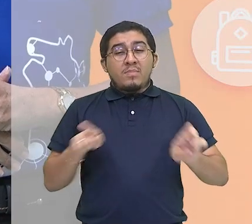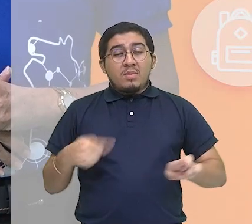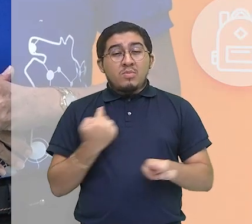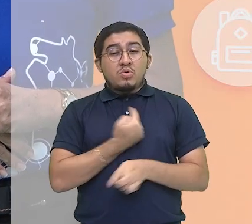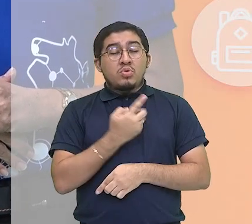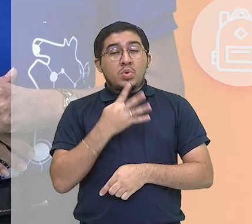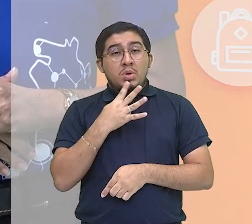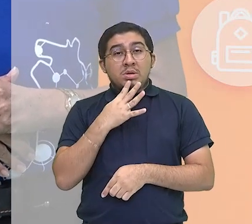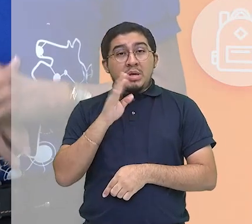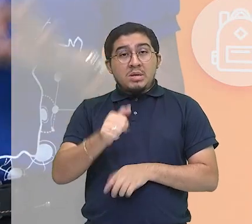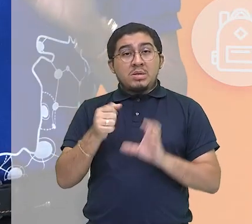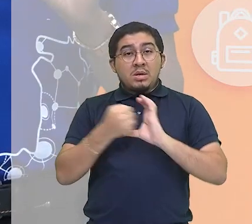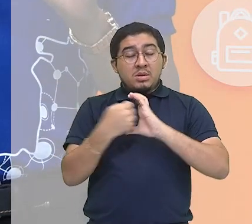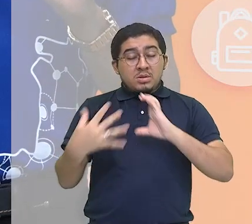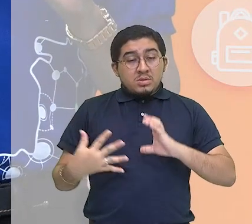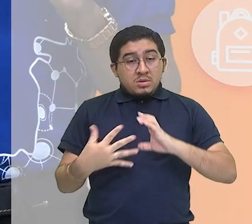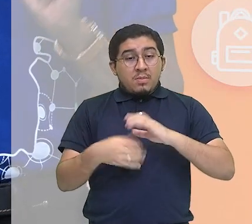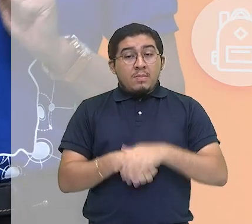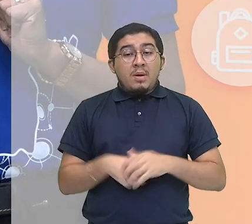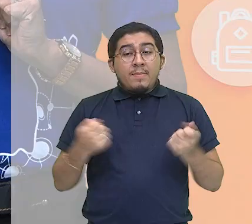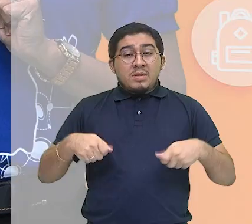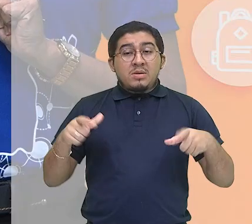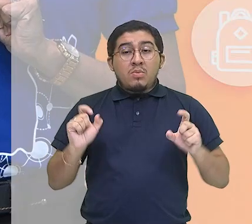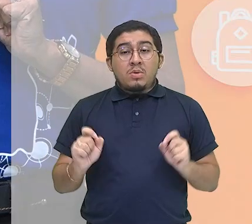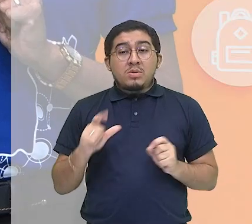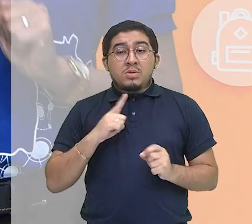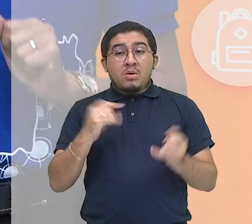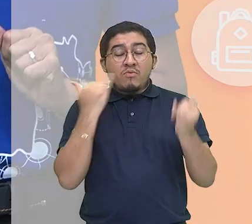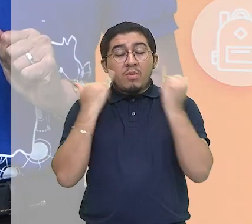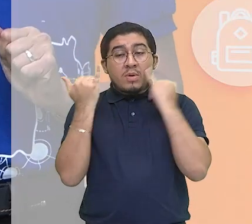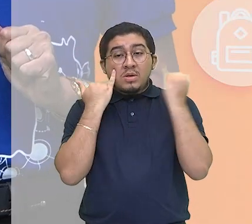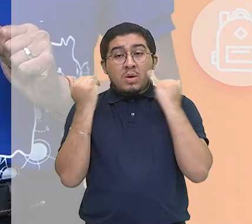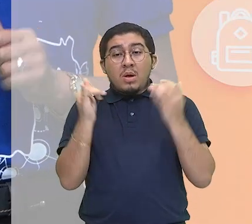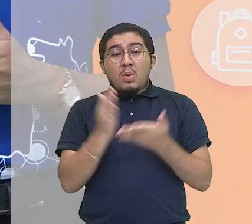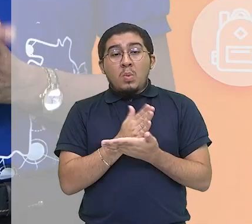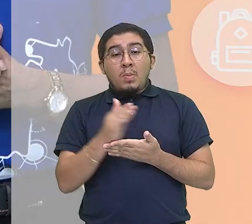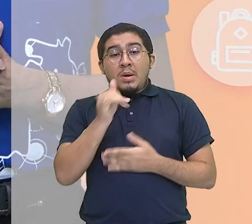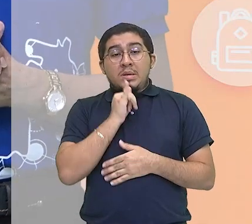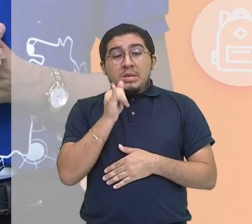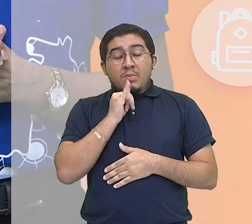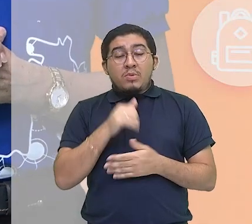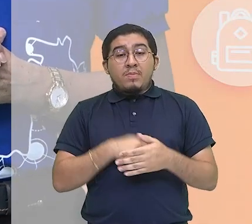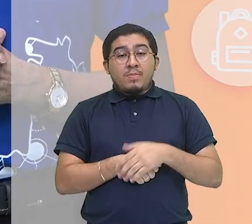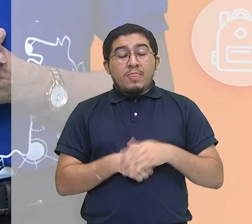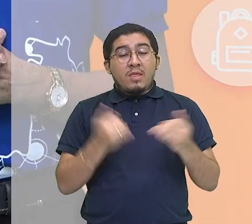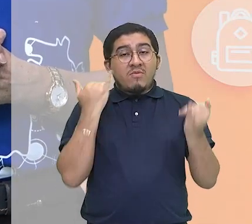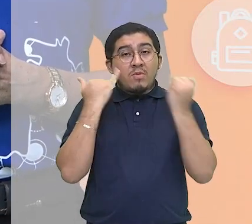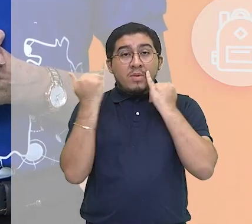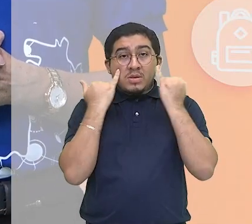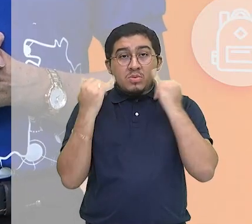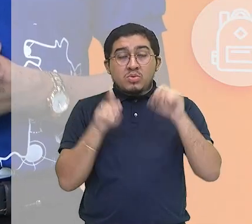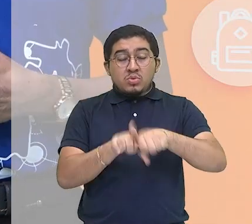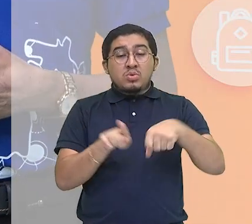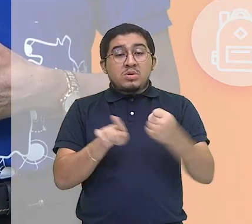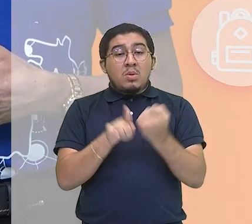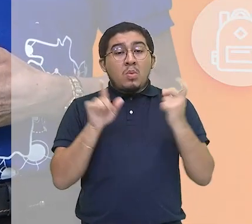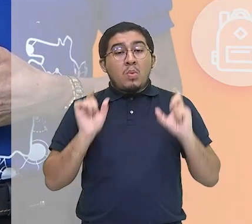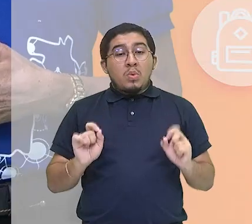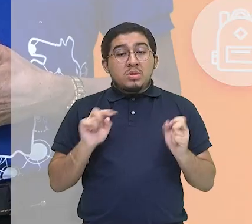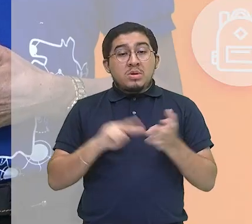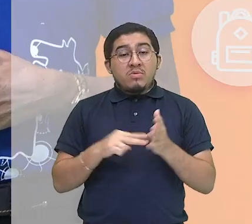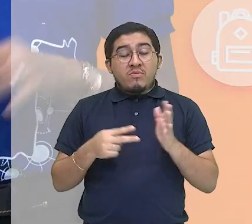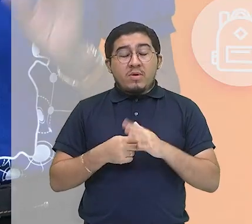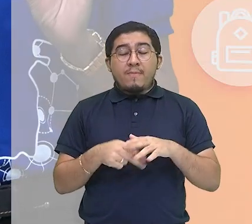estas características, precisamos de algumas informações, como os dados sociais. O que são dados sociais?